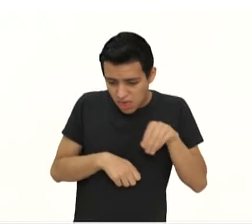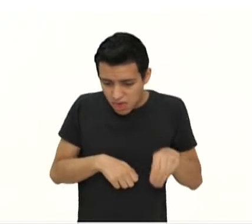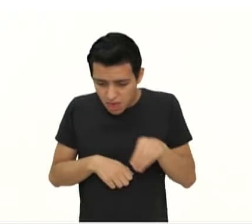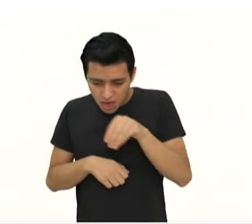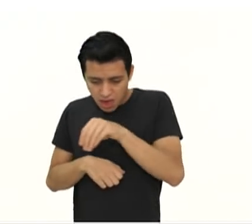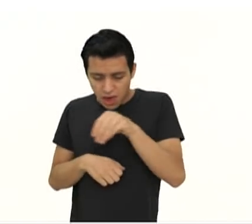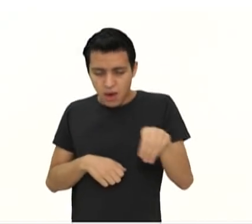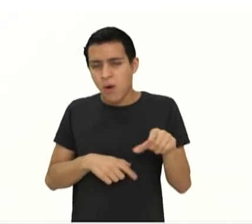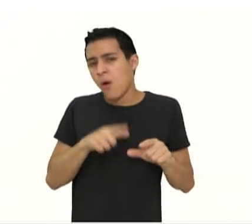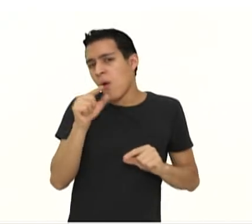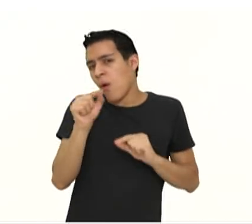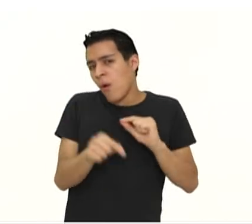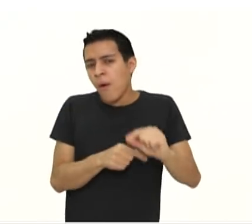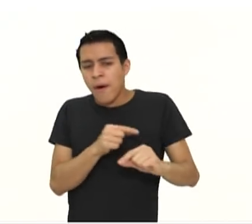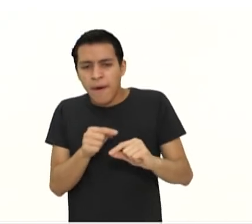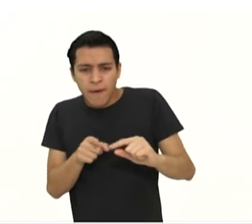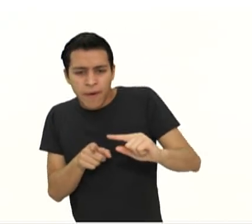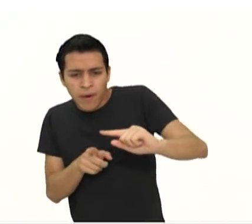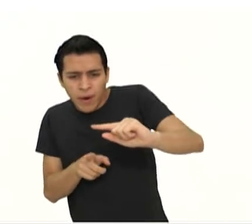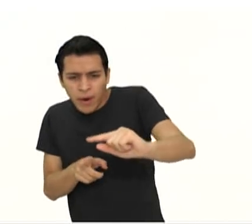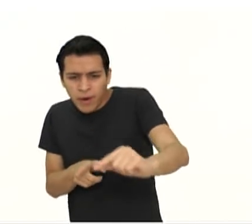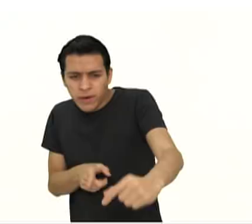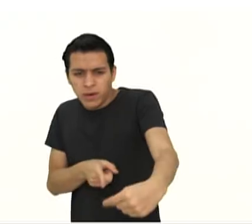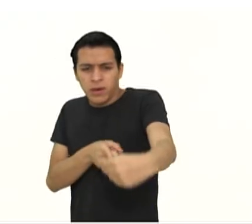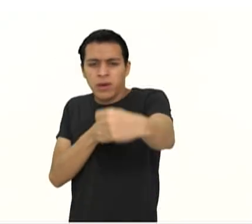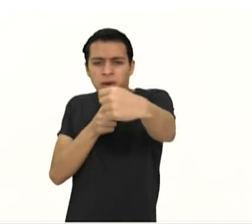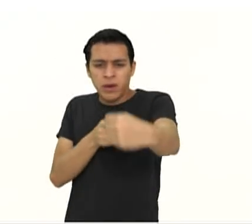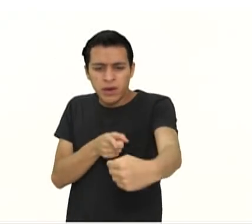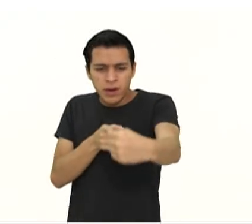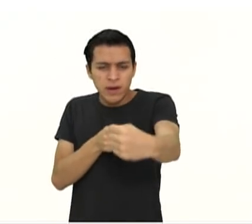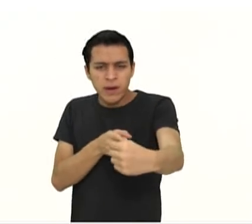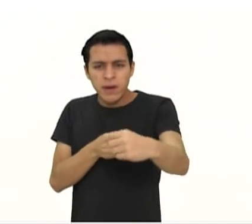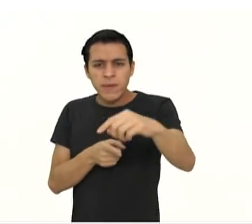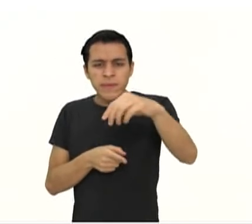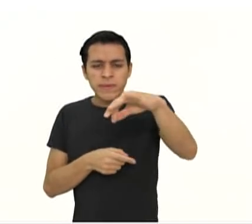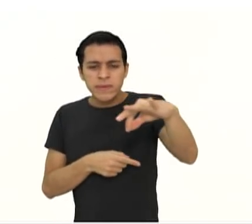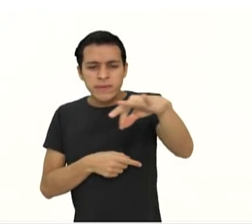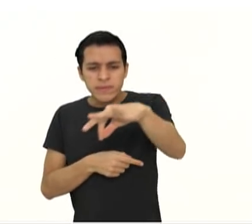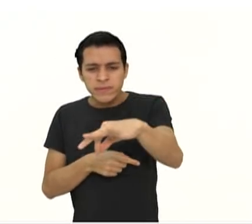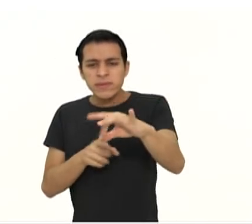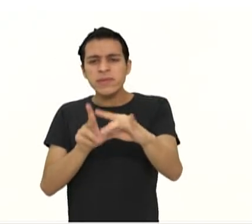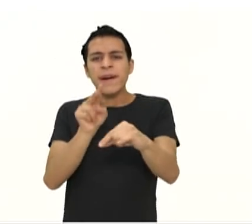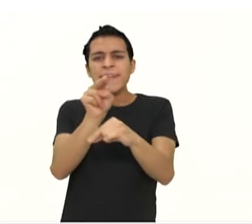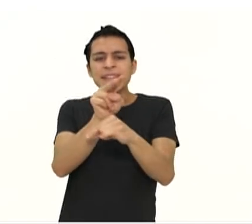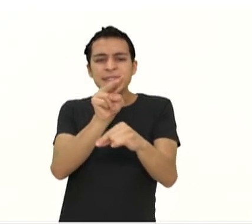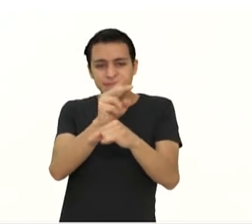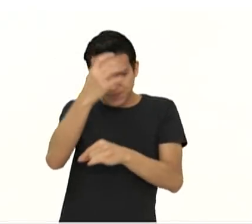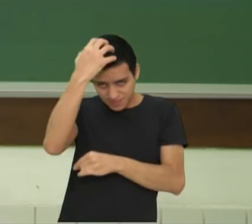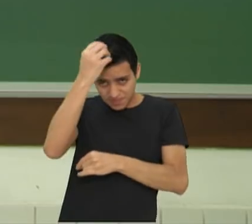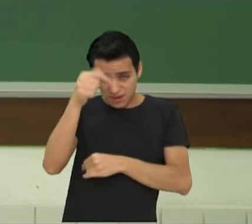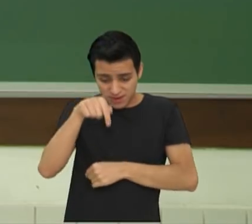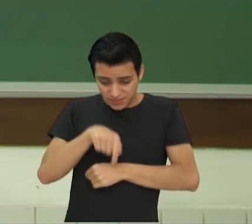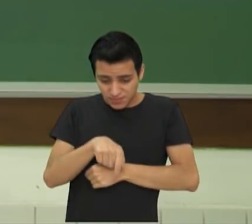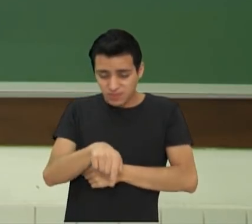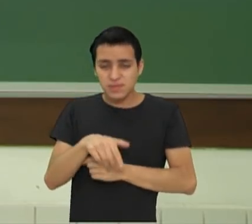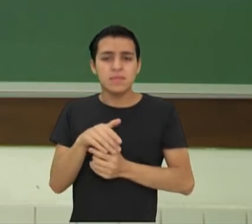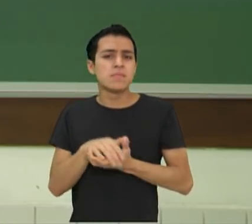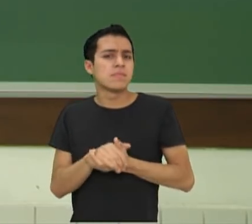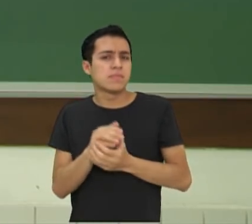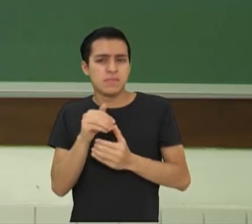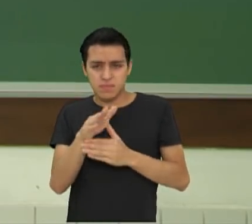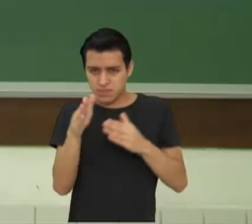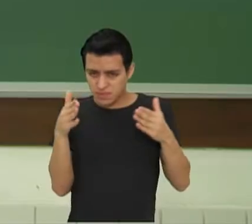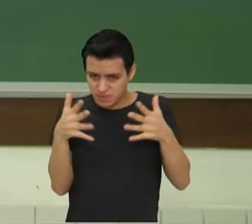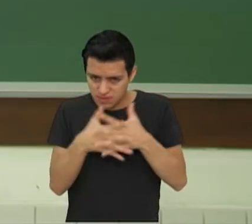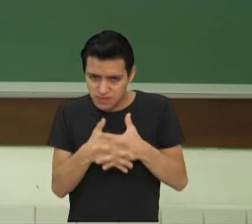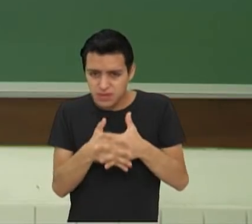que segue a ideia de atacar o peão que se encontra na casa F7 e que é defendido apenas pelo rei. Ele é um pouquinho mais